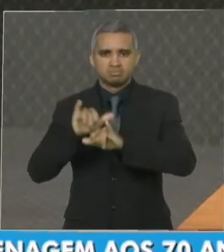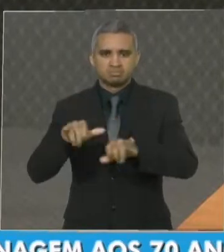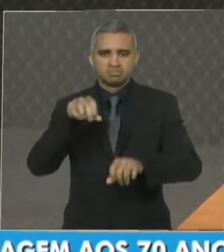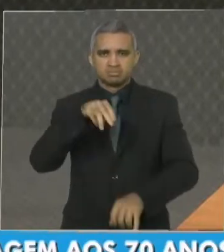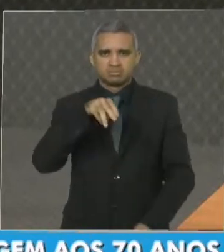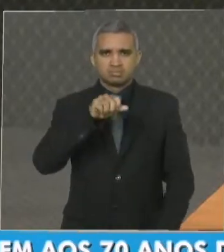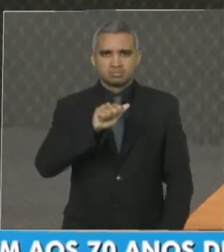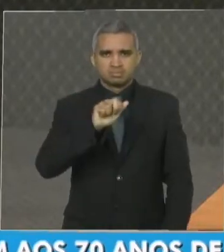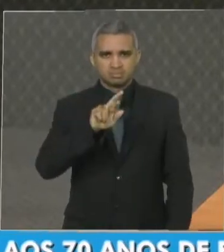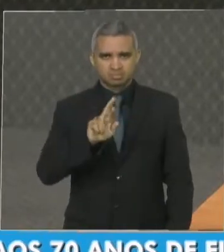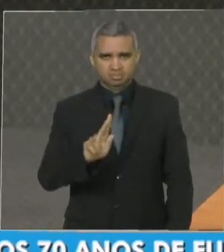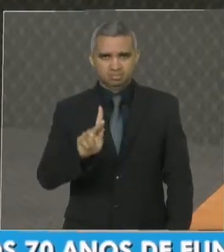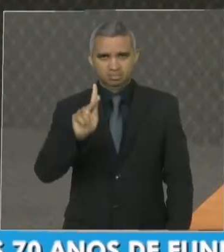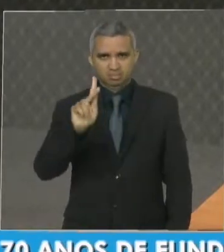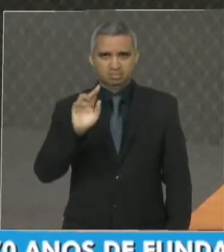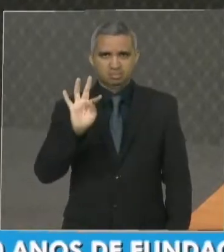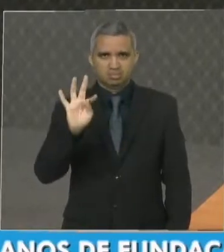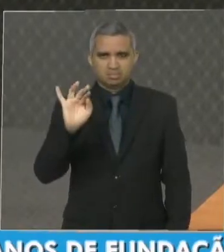o market